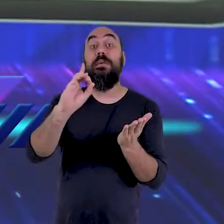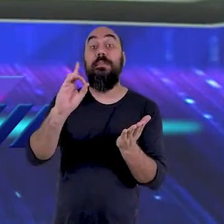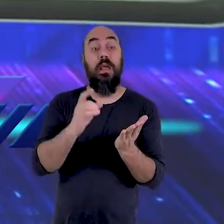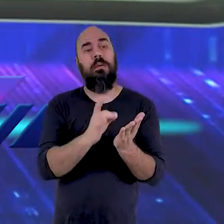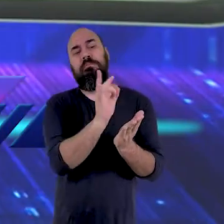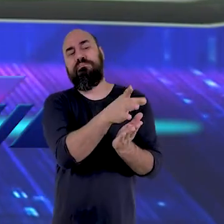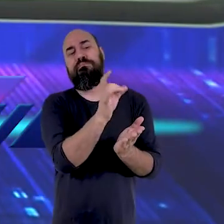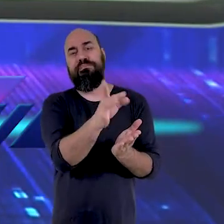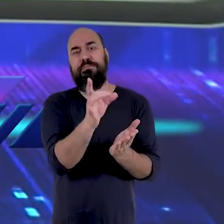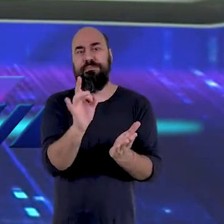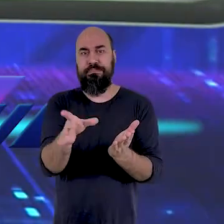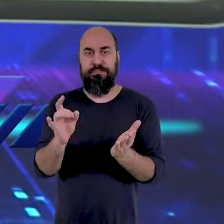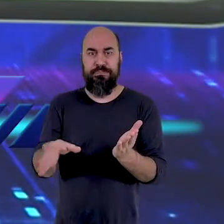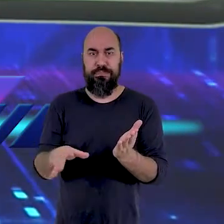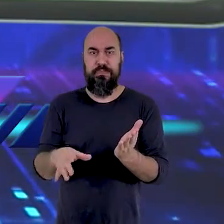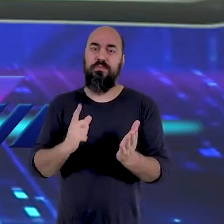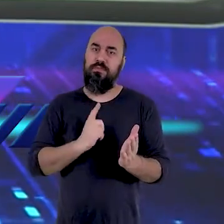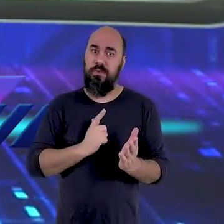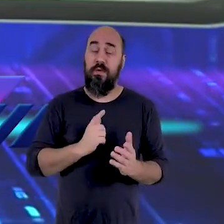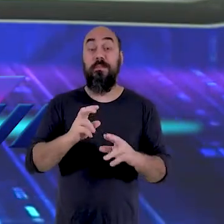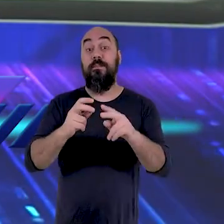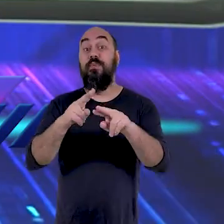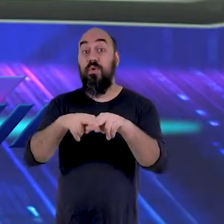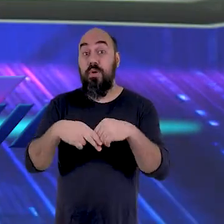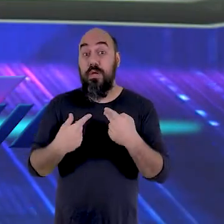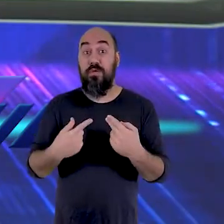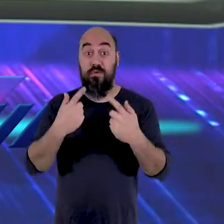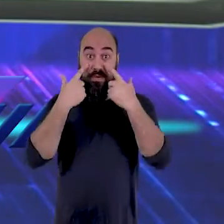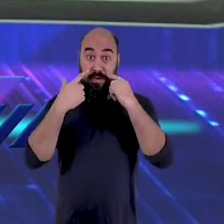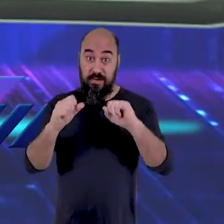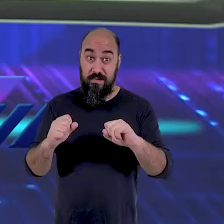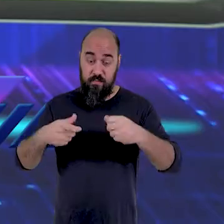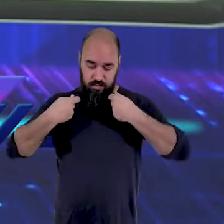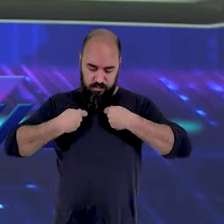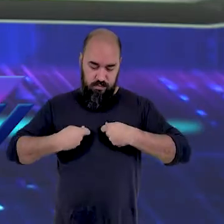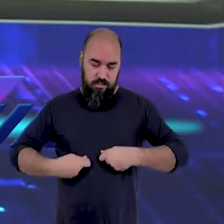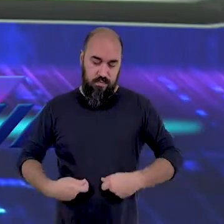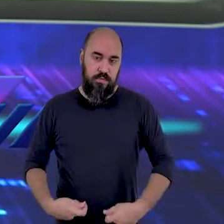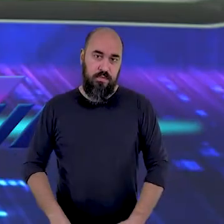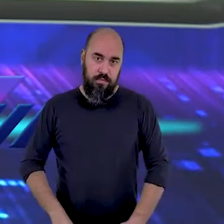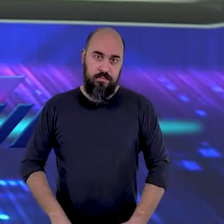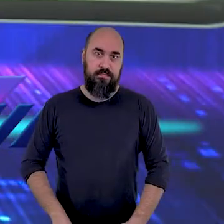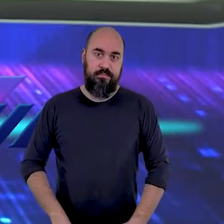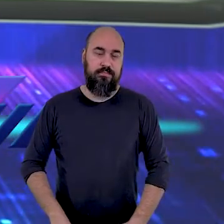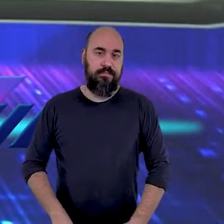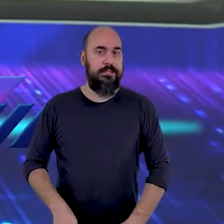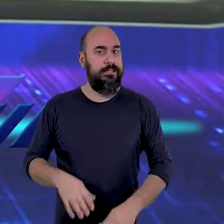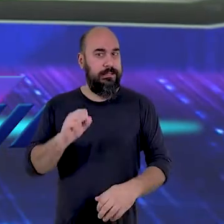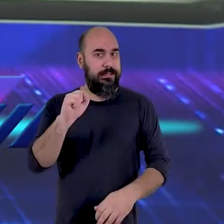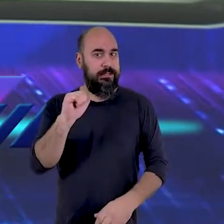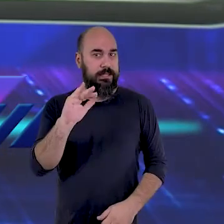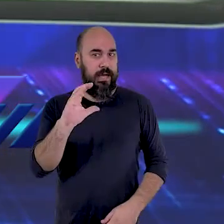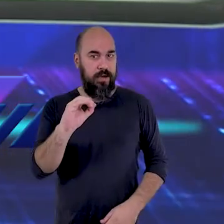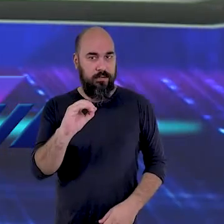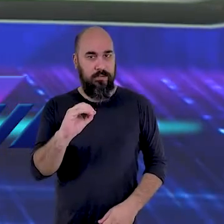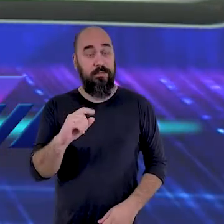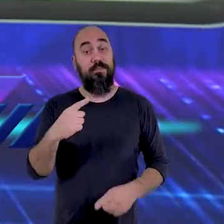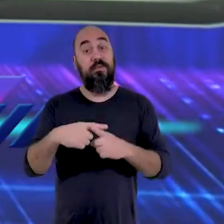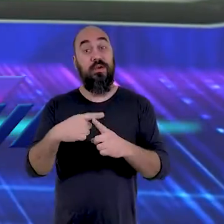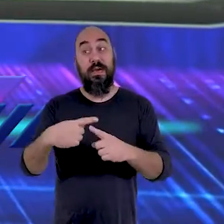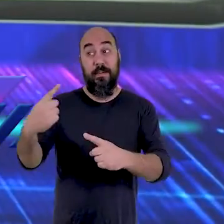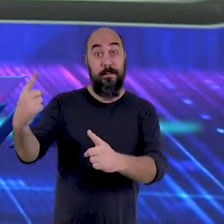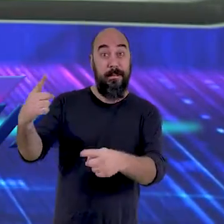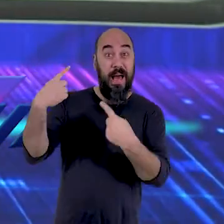testemunhas estavam profetizando, falando vestidas de pano de saco, porque elas estavam sendo duramente perseguidas. Então, com